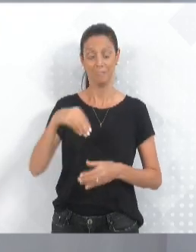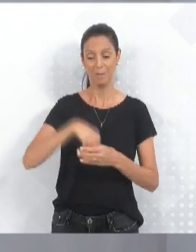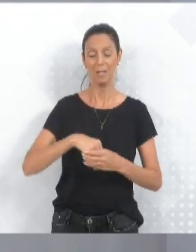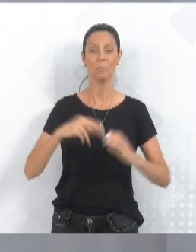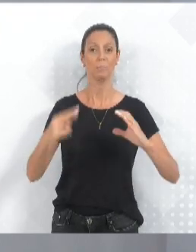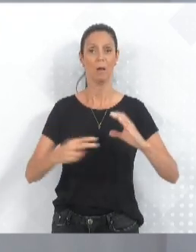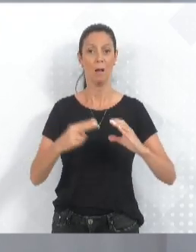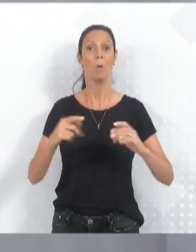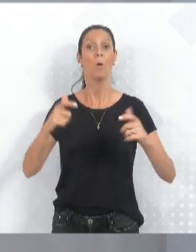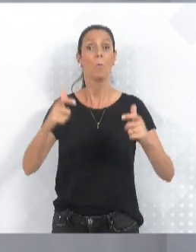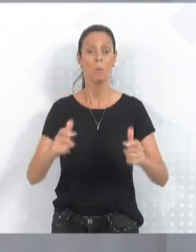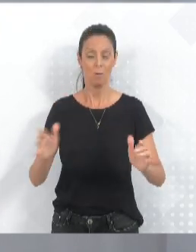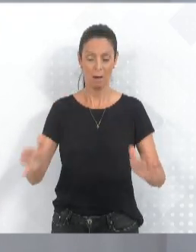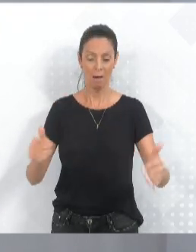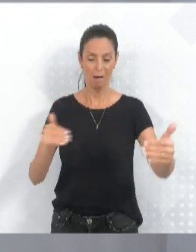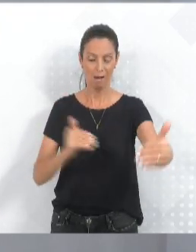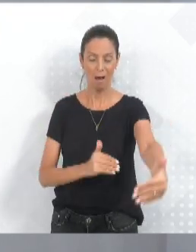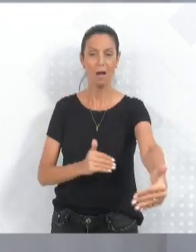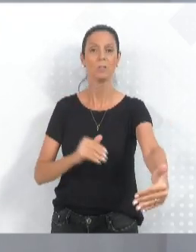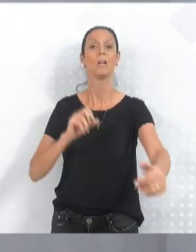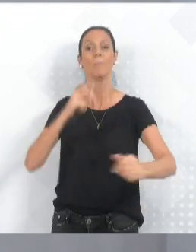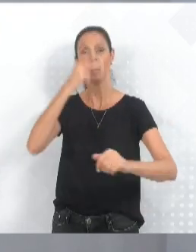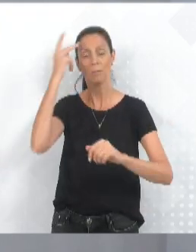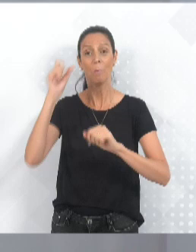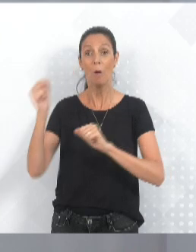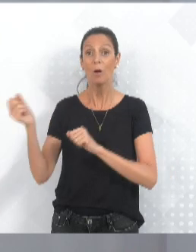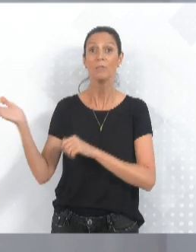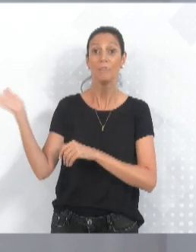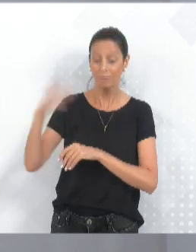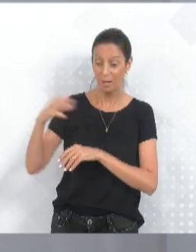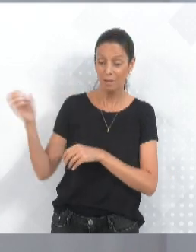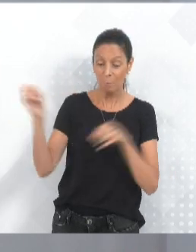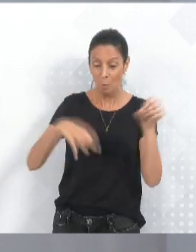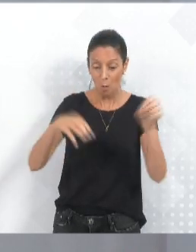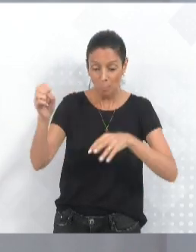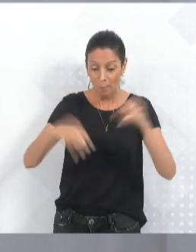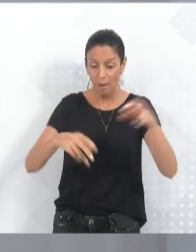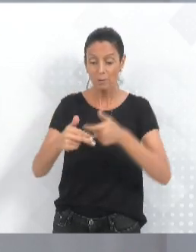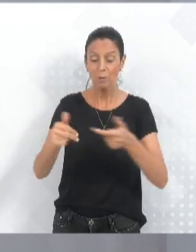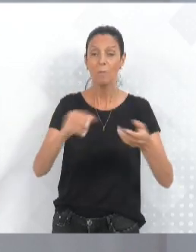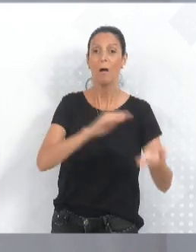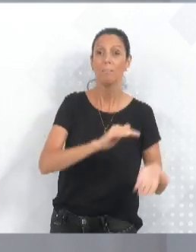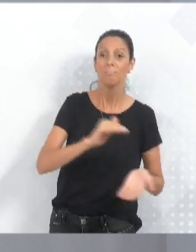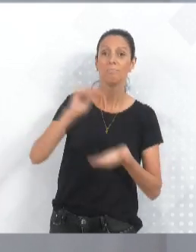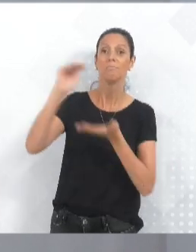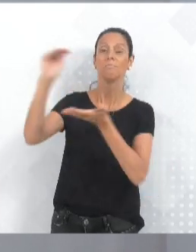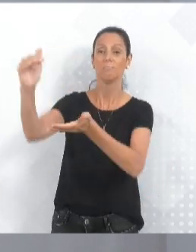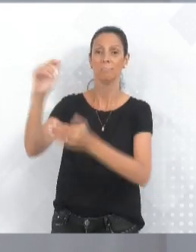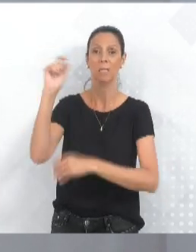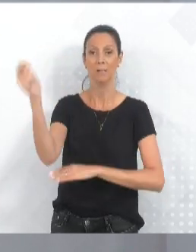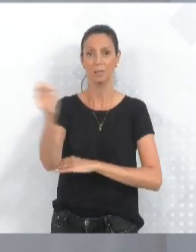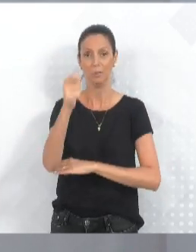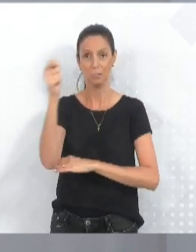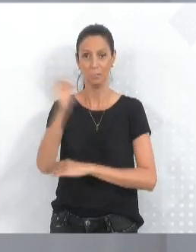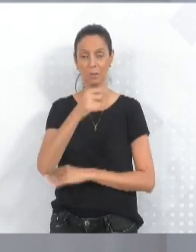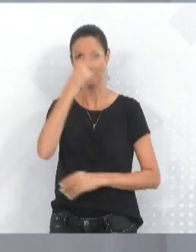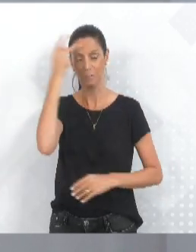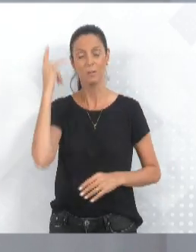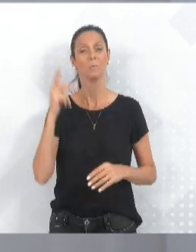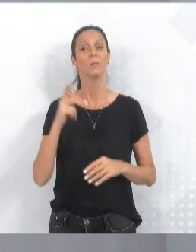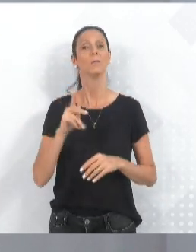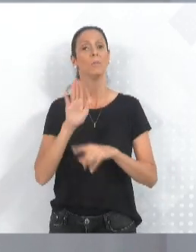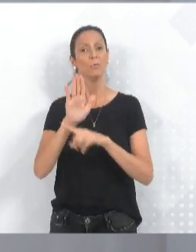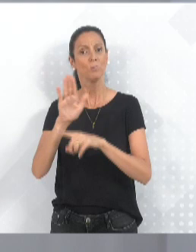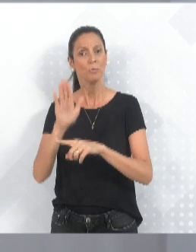vários pontos na nossa cidade e todo o voluntariado e as pessoas que têm ajudado destinando